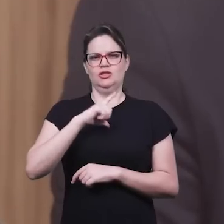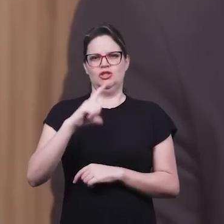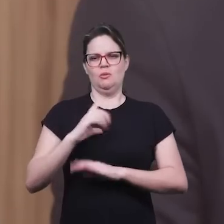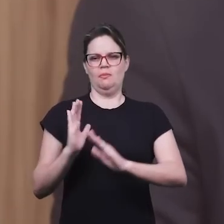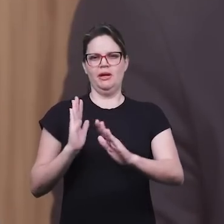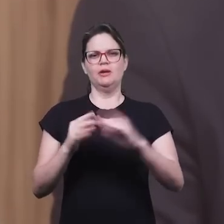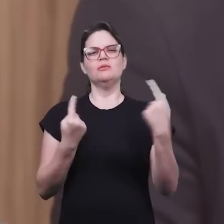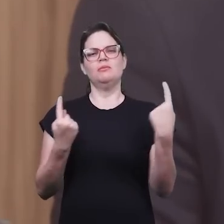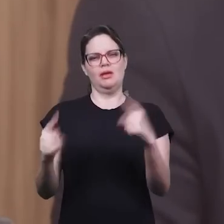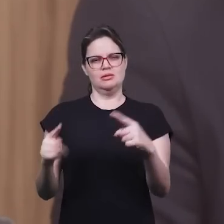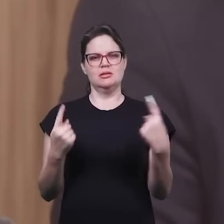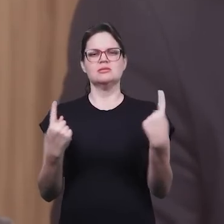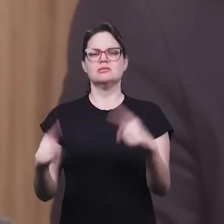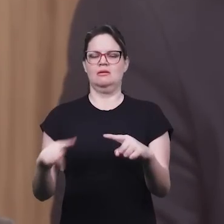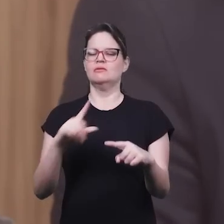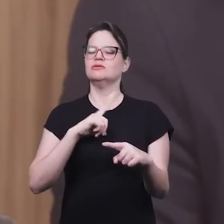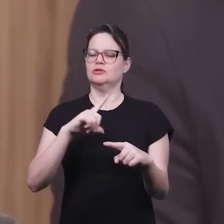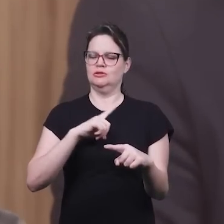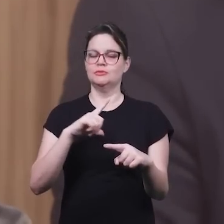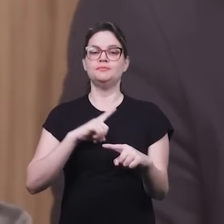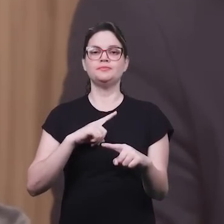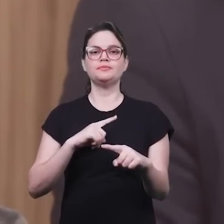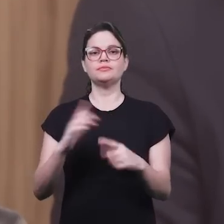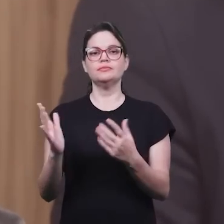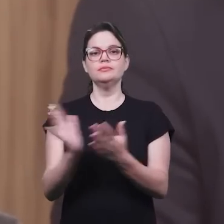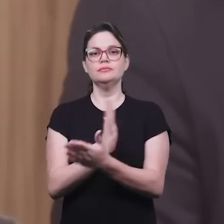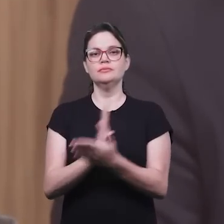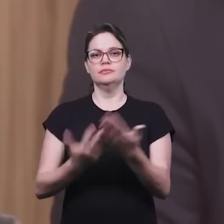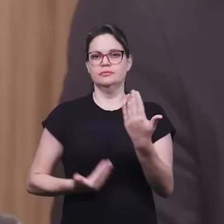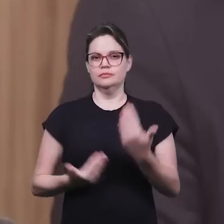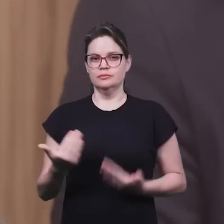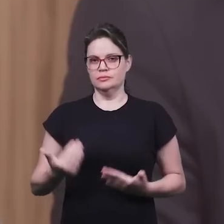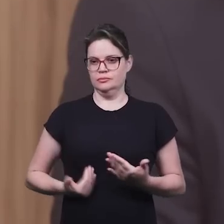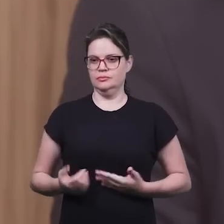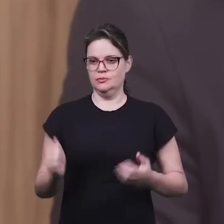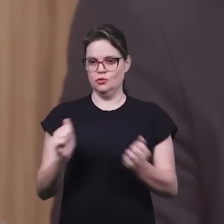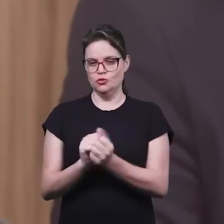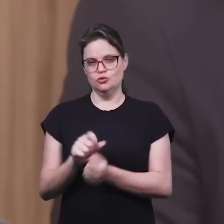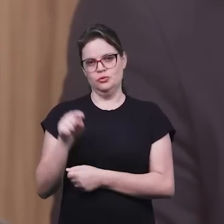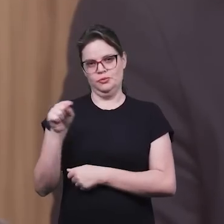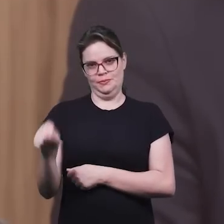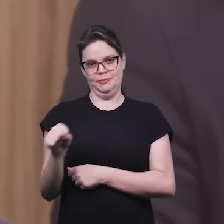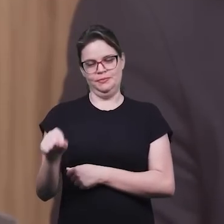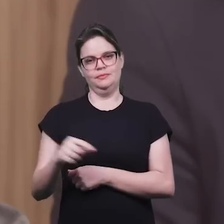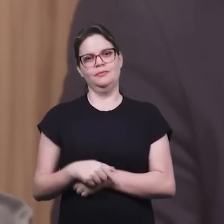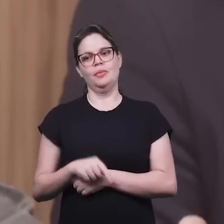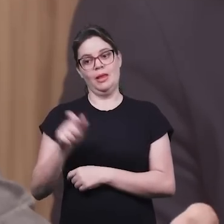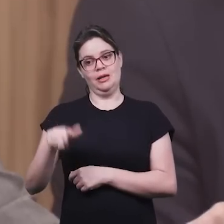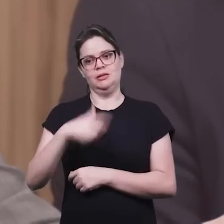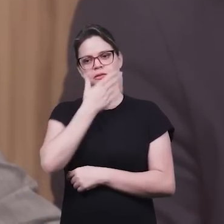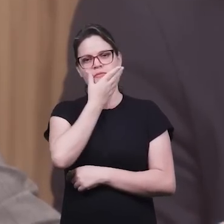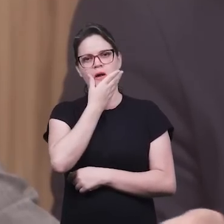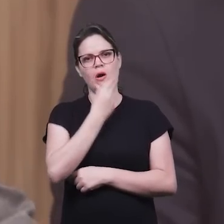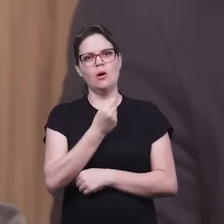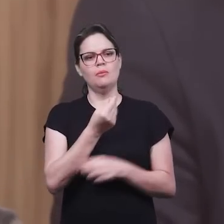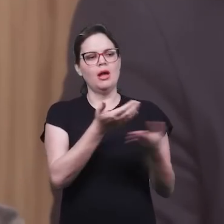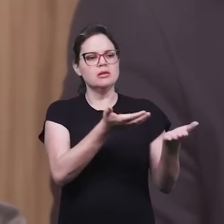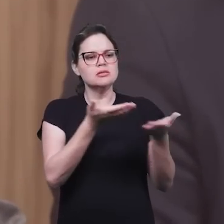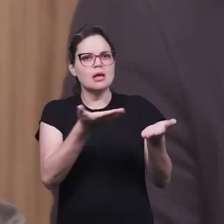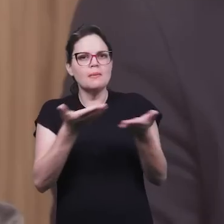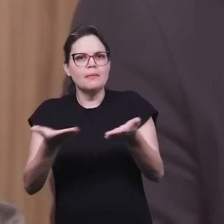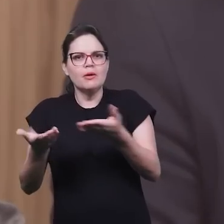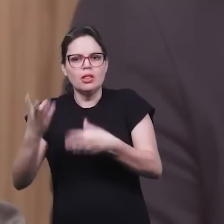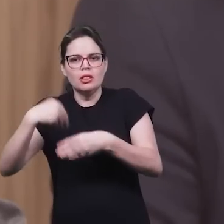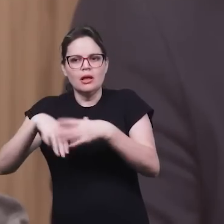ondas de perseguição, e alguns dos servos estavam ali fugindo, e Albano abrigou